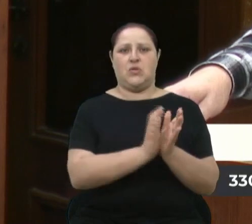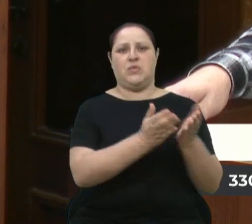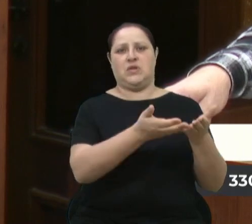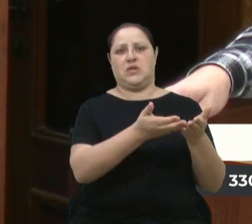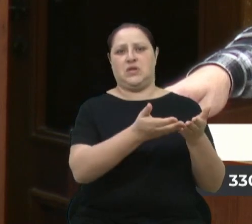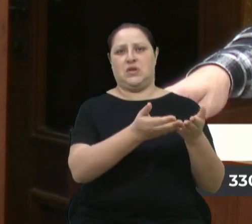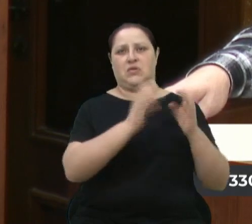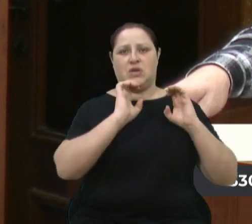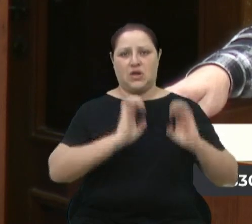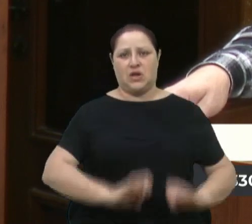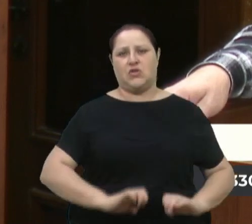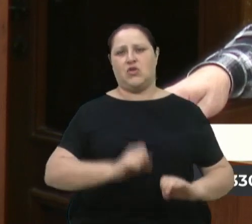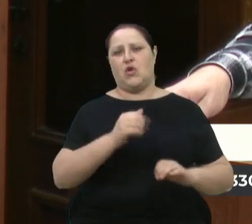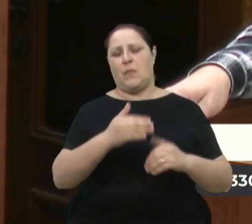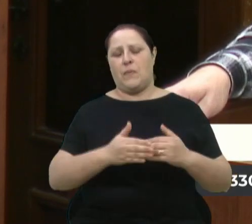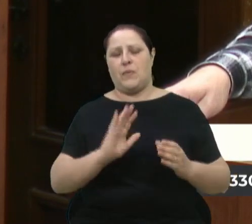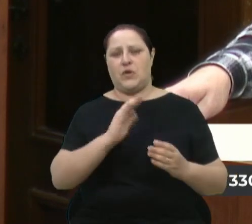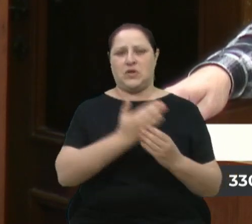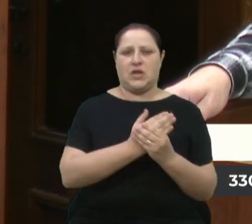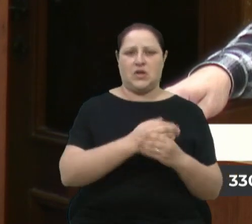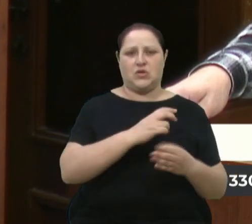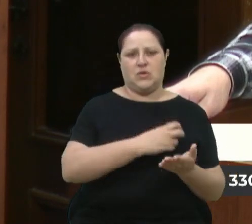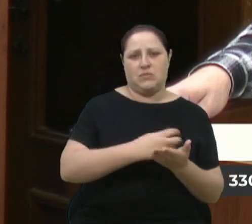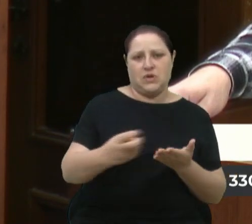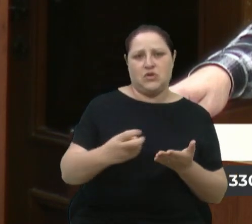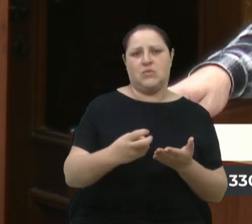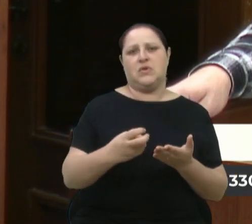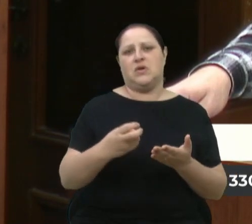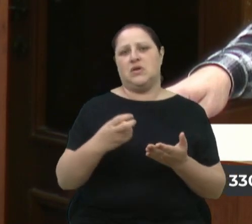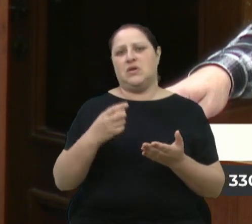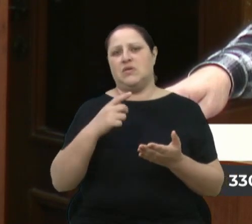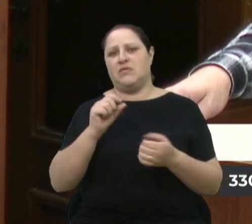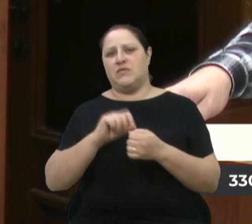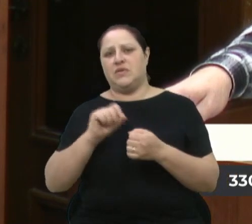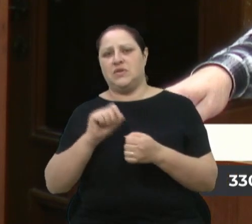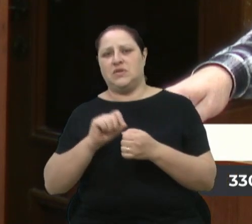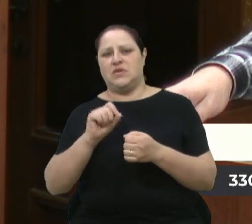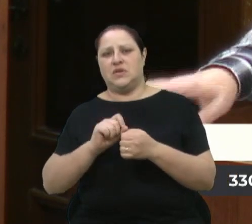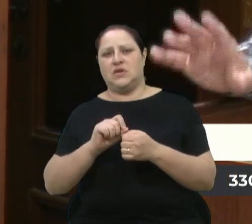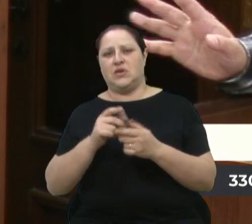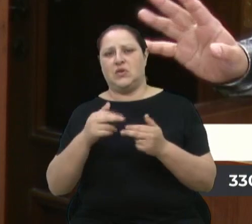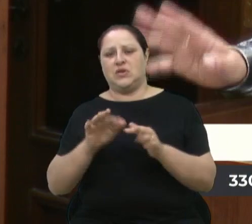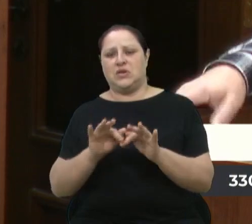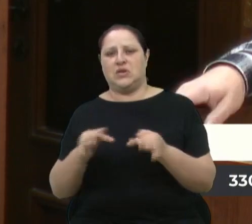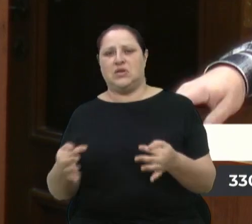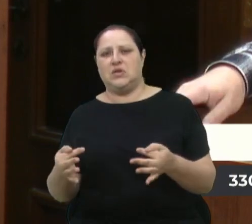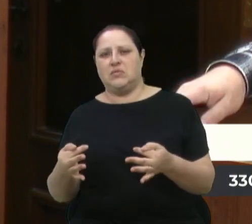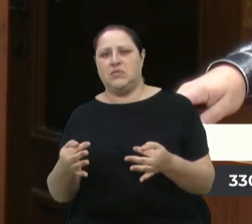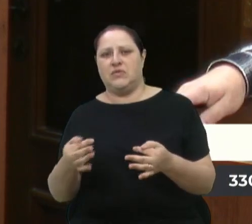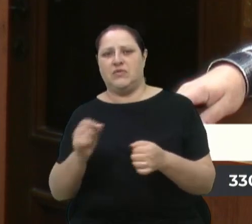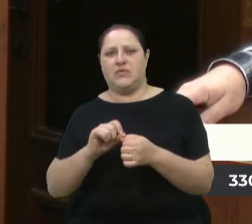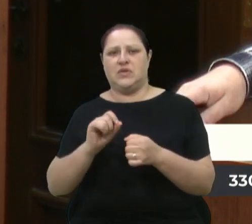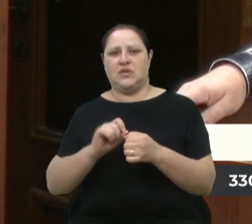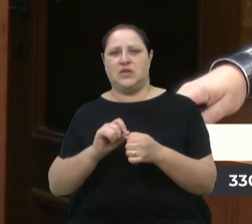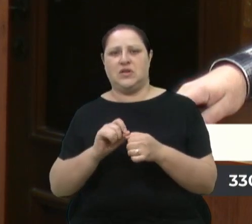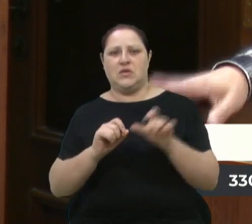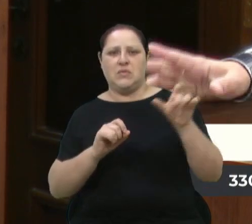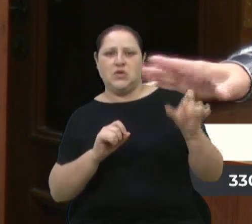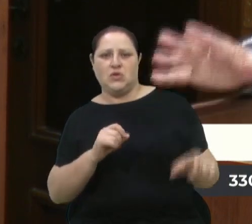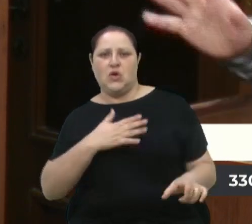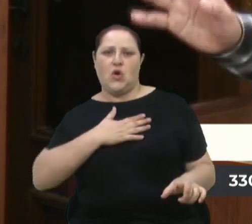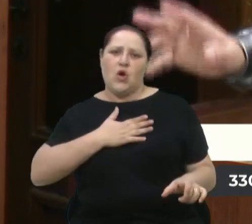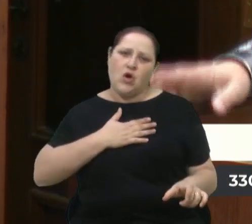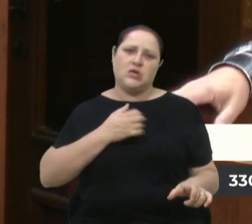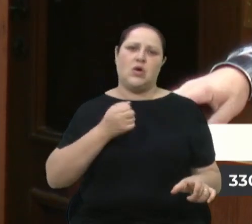ou do processo de impeachment banalização para jogar colega que a gente gosta ou não na fogueira,